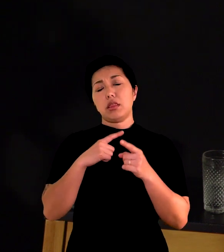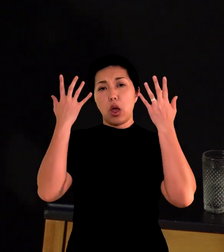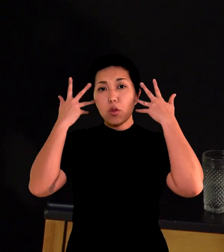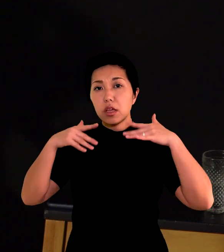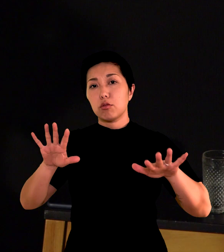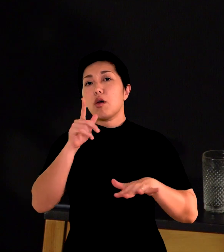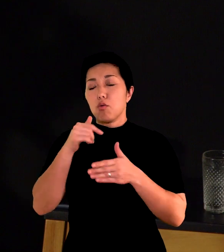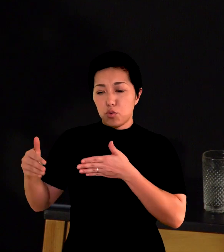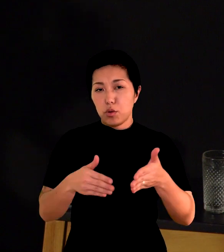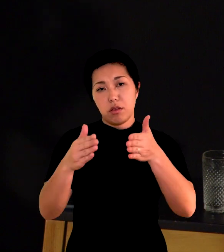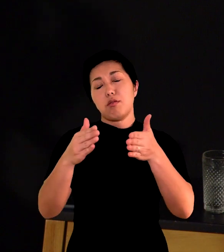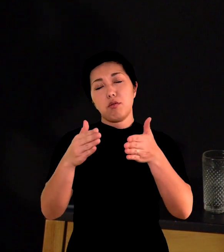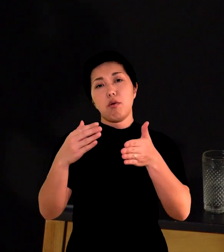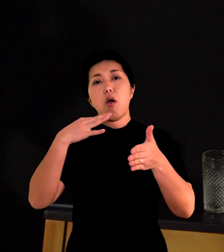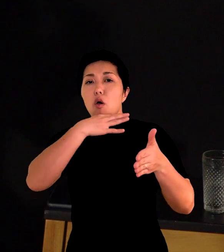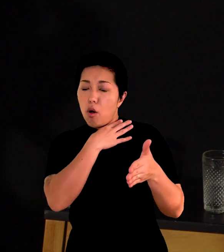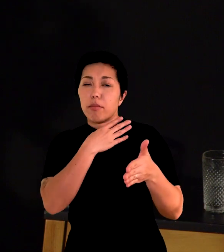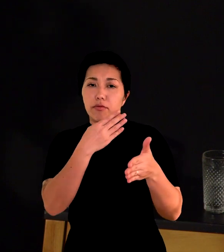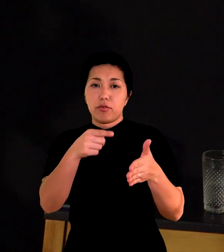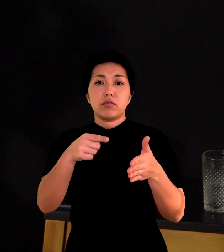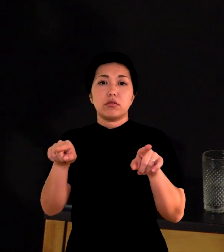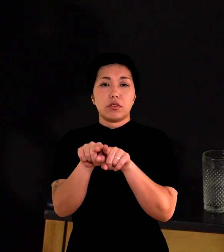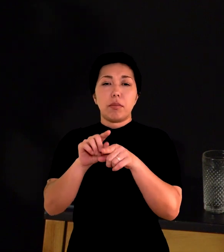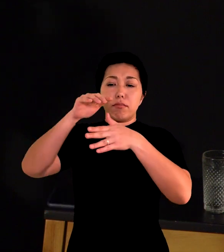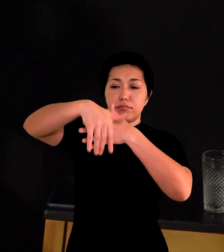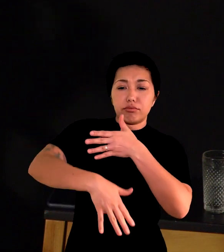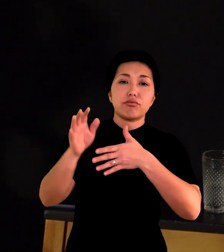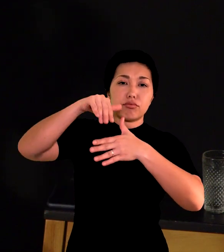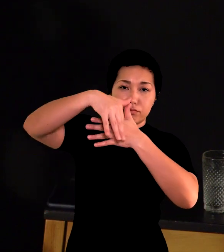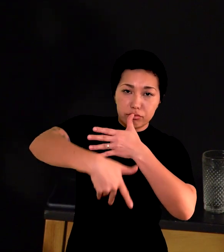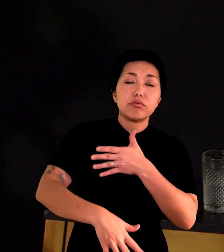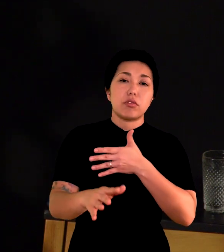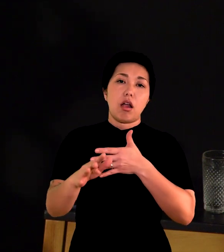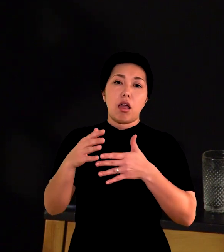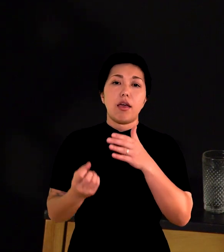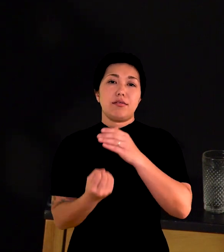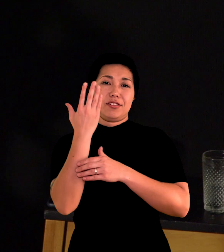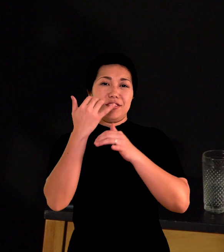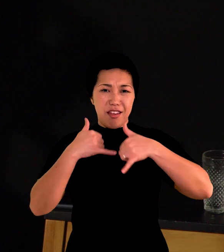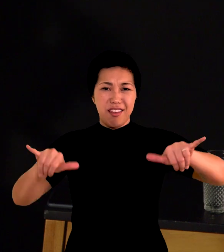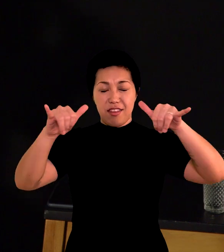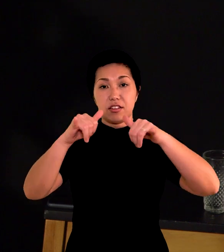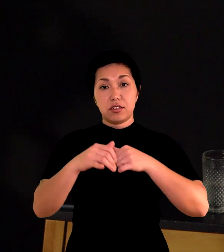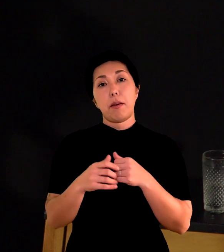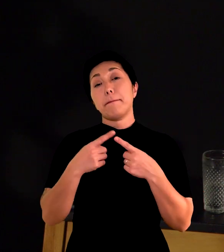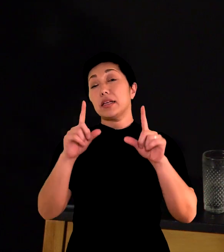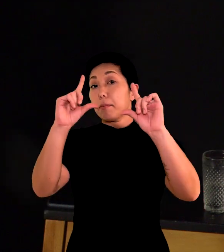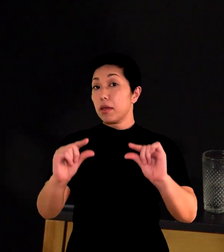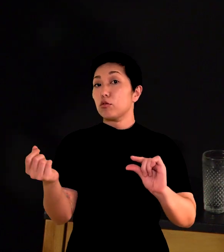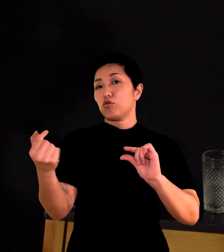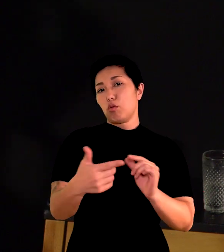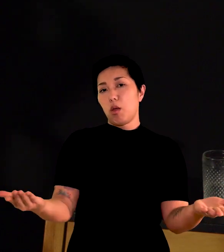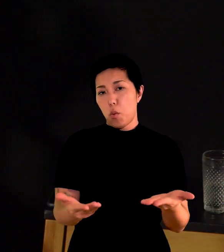Só não, porque tem o fluxo natural do rio, é claro, aí o fluxo natural vai estar gerando energia, né?